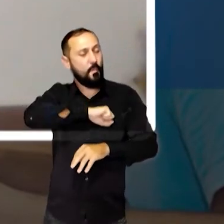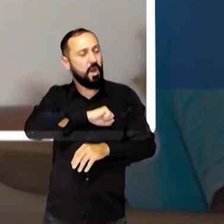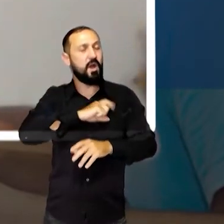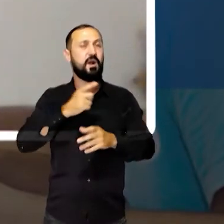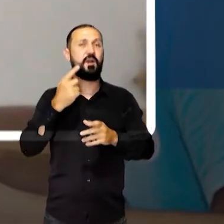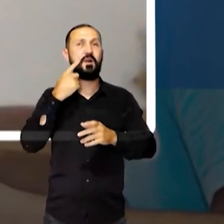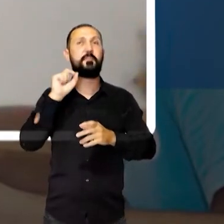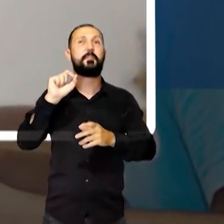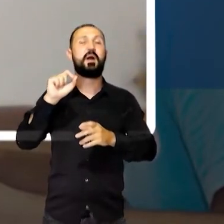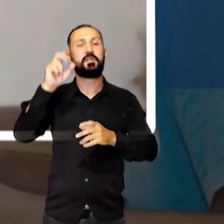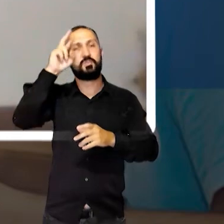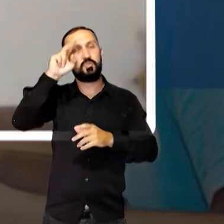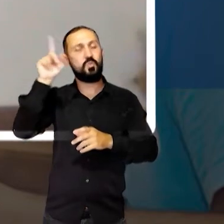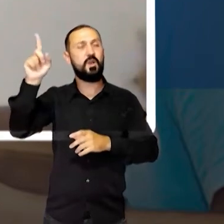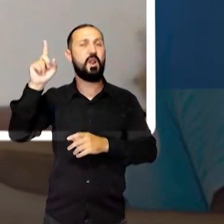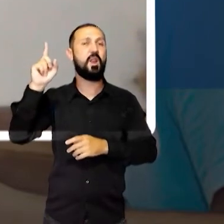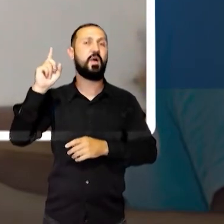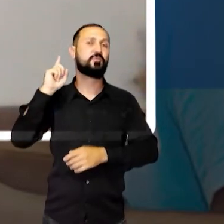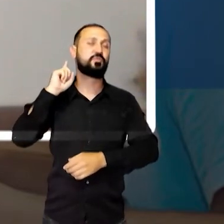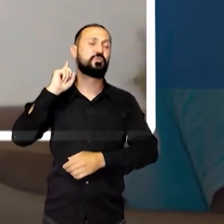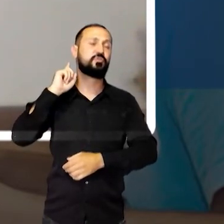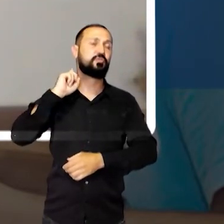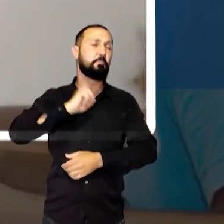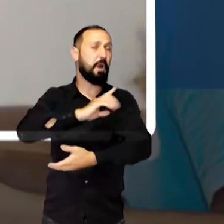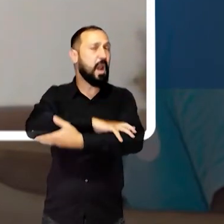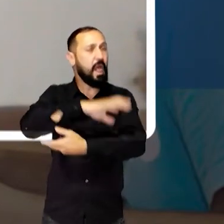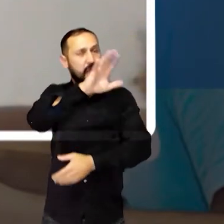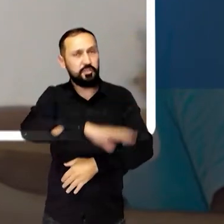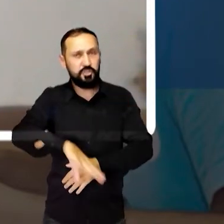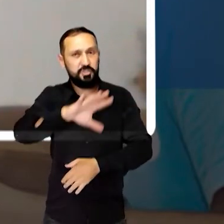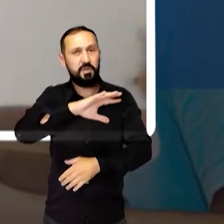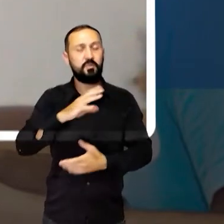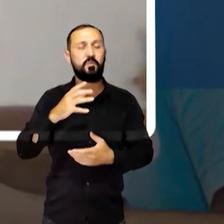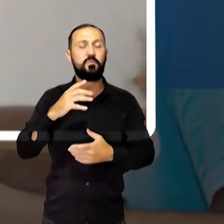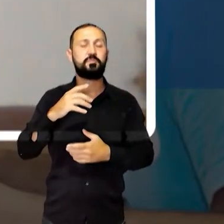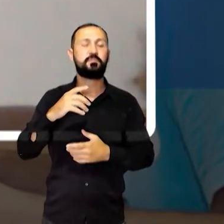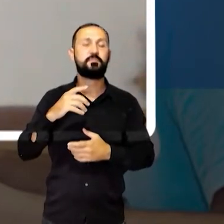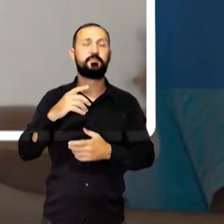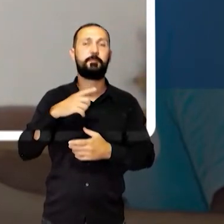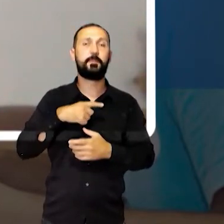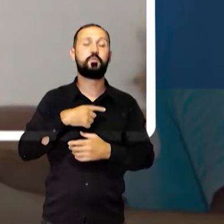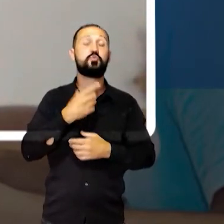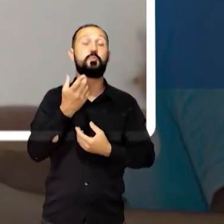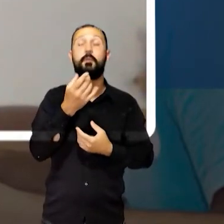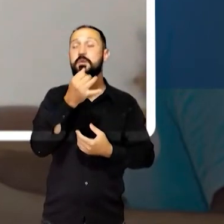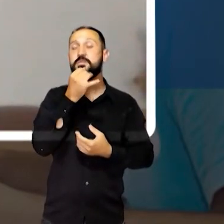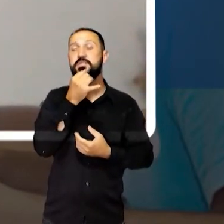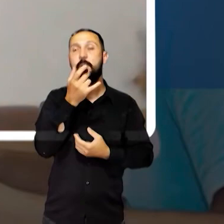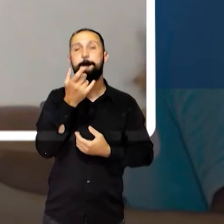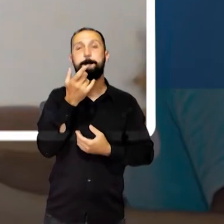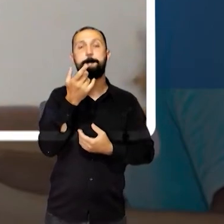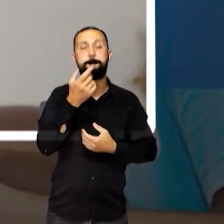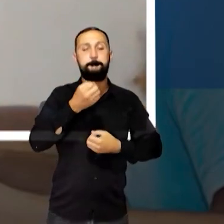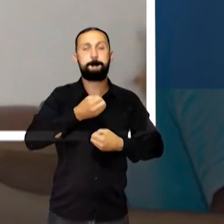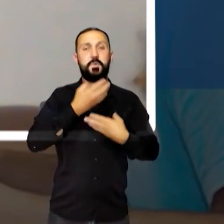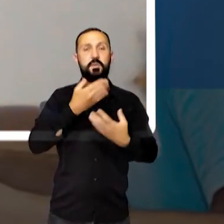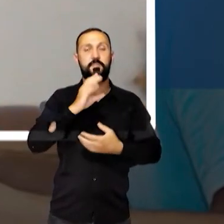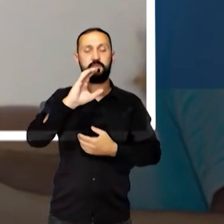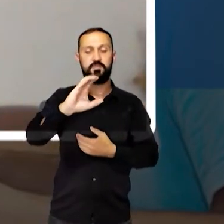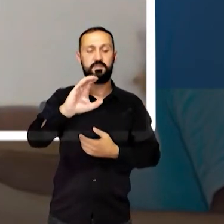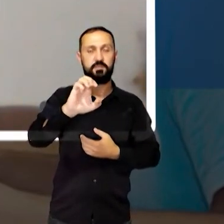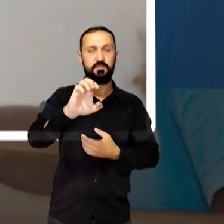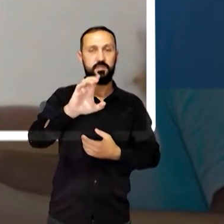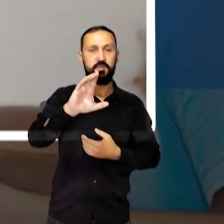romanceiro, para a Inconfidência Mineira. Todos os poemas da Cecília Meirelles, para mim, são